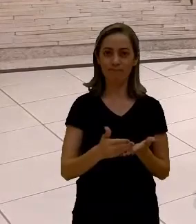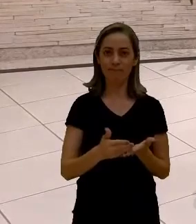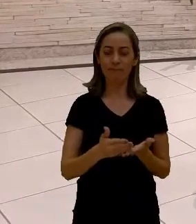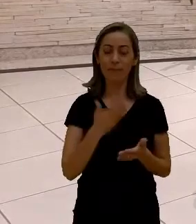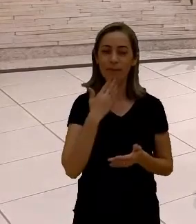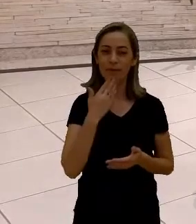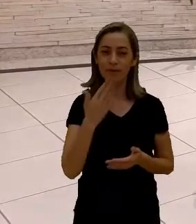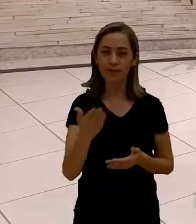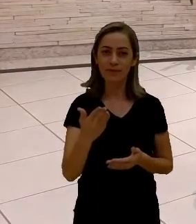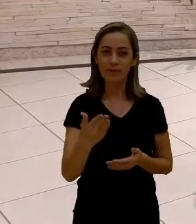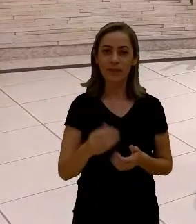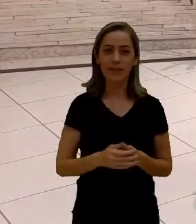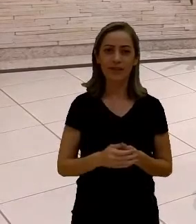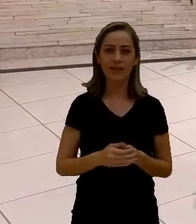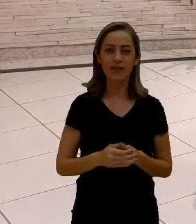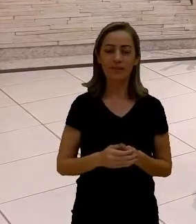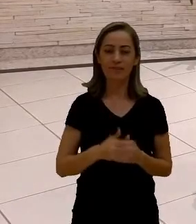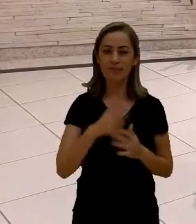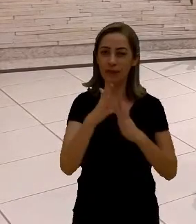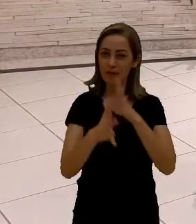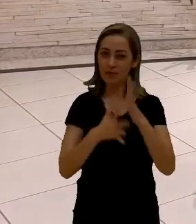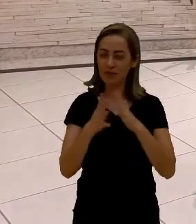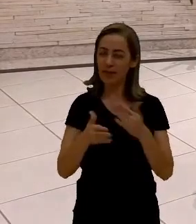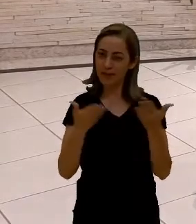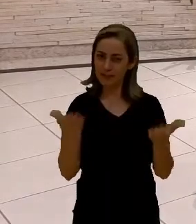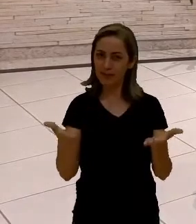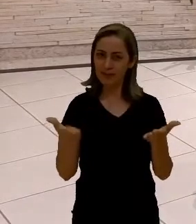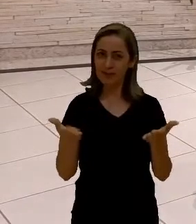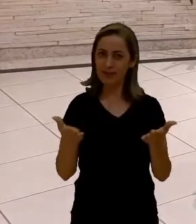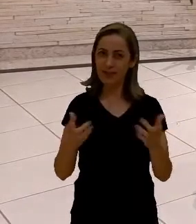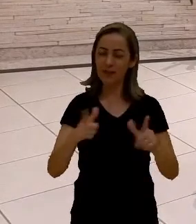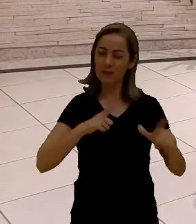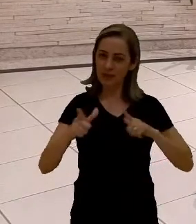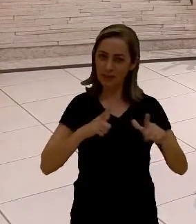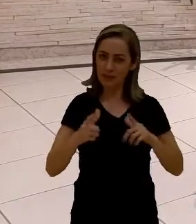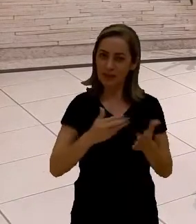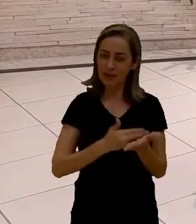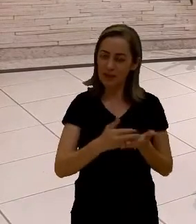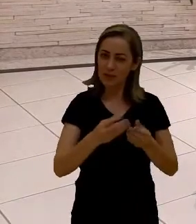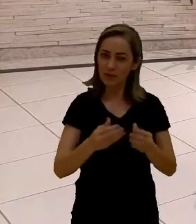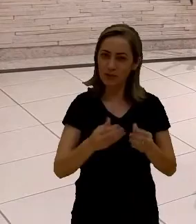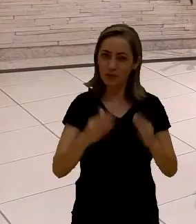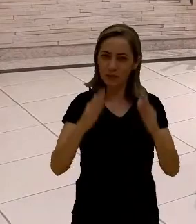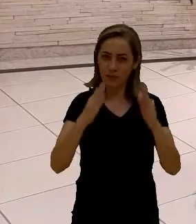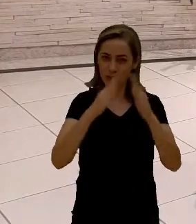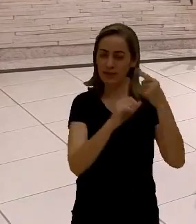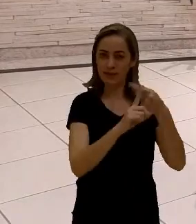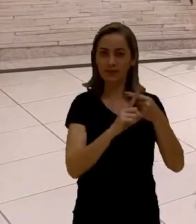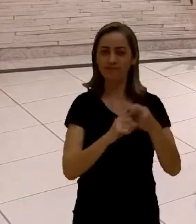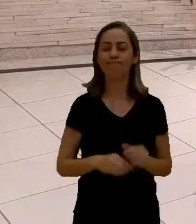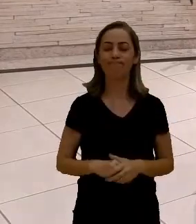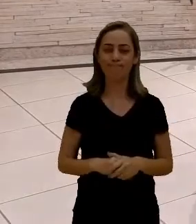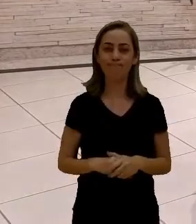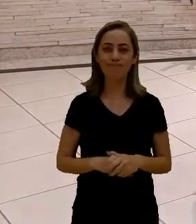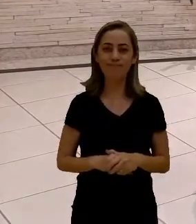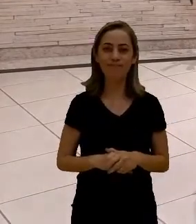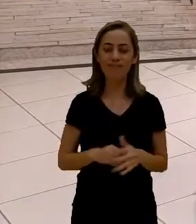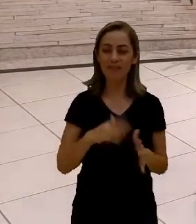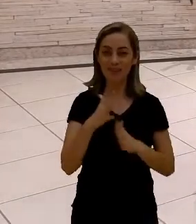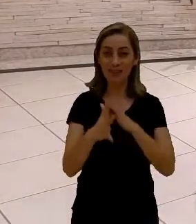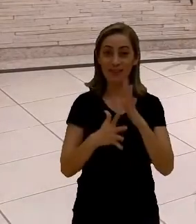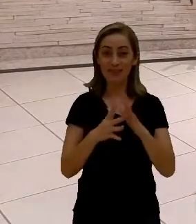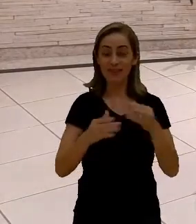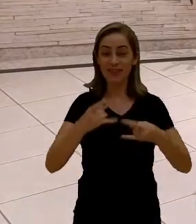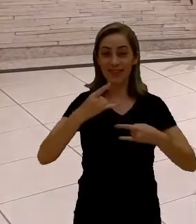para você se apresentar um pouquinho contar um pouco sua história o seu trabalho como que iniciou na igreja muito bem já me falaram que a Live é de